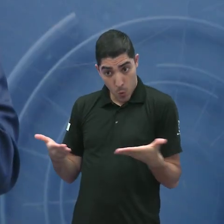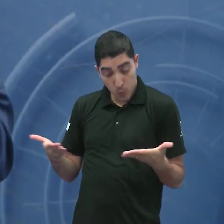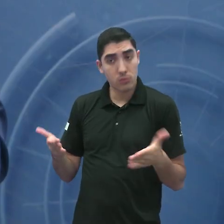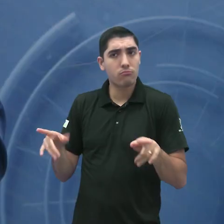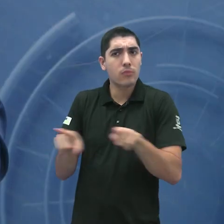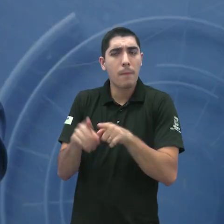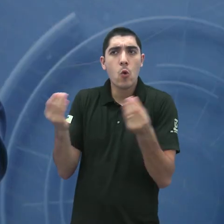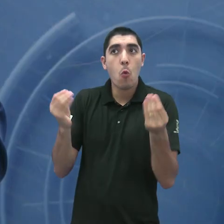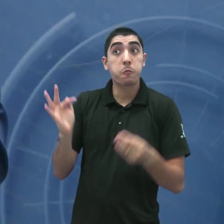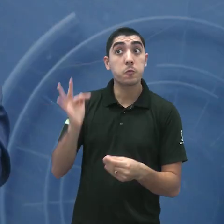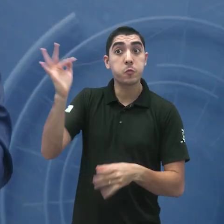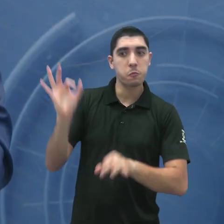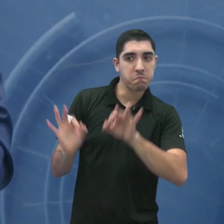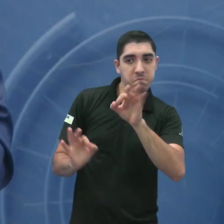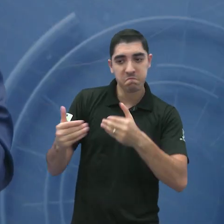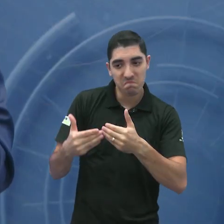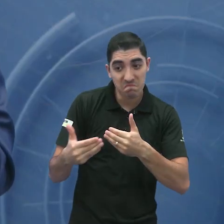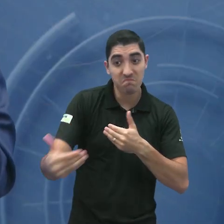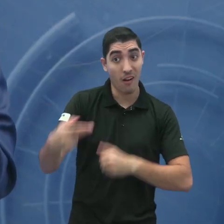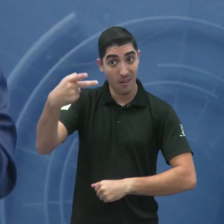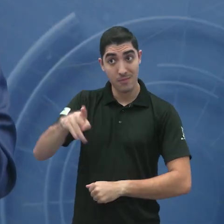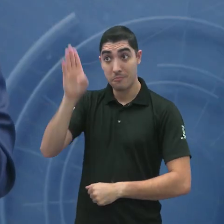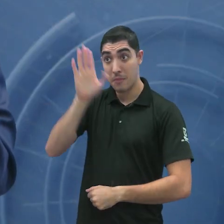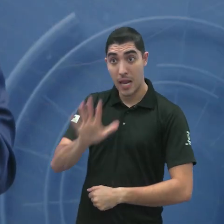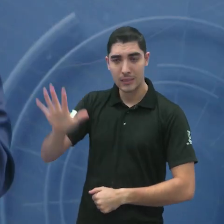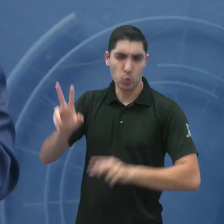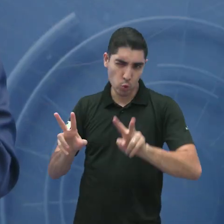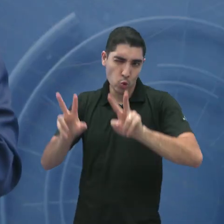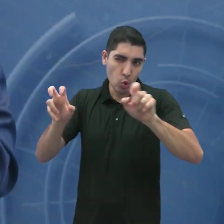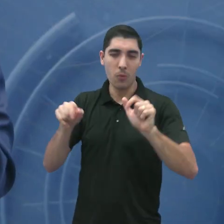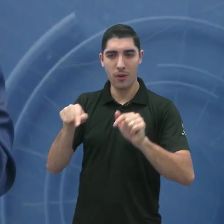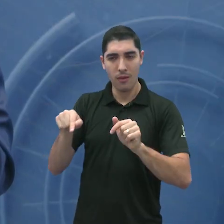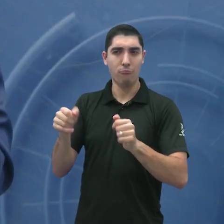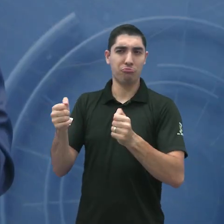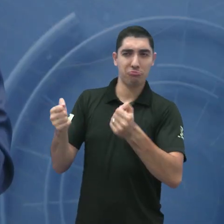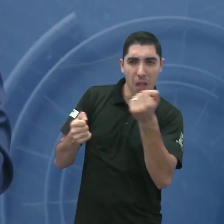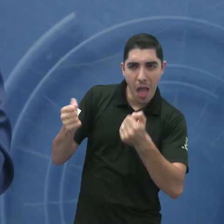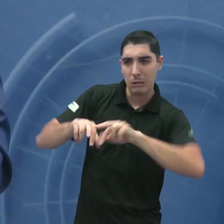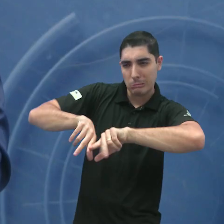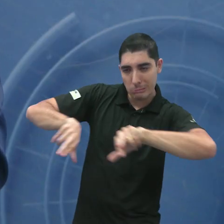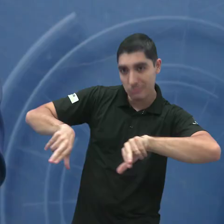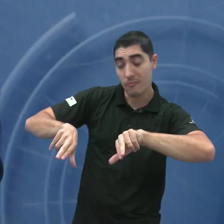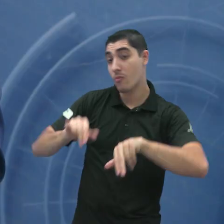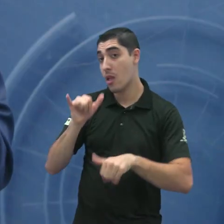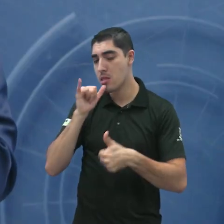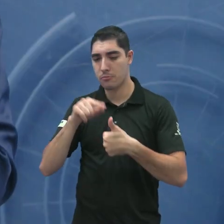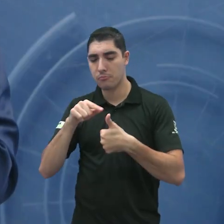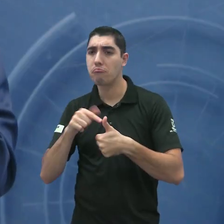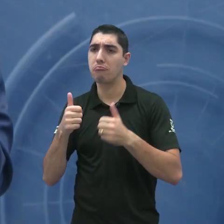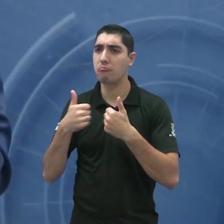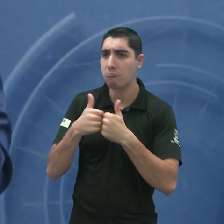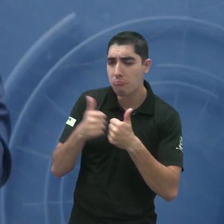o futuro também, né, do transporte no Brasil, viu, gente? Vamos falar do transporte coletivo, tanto